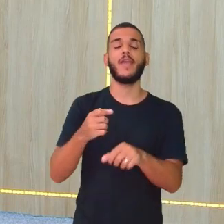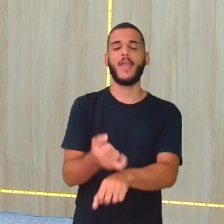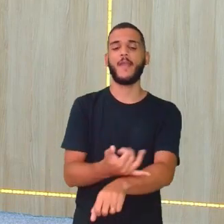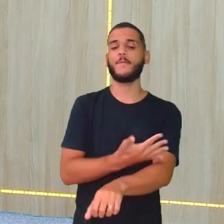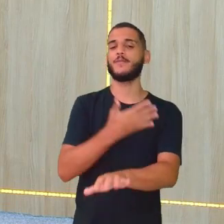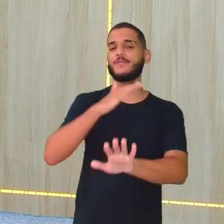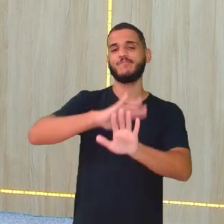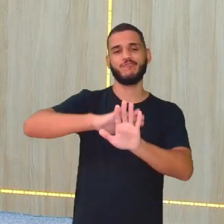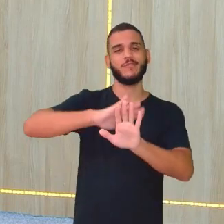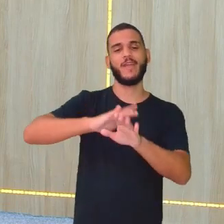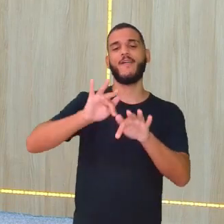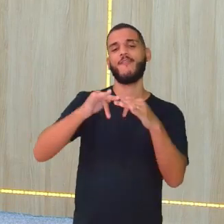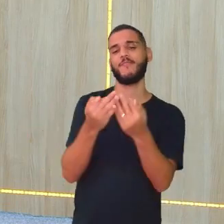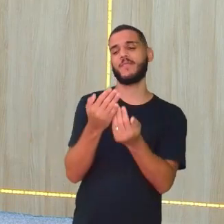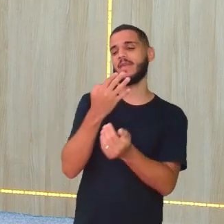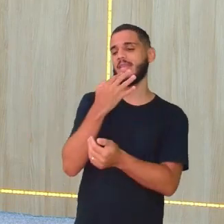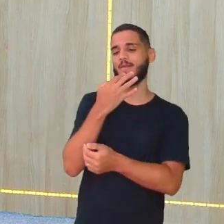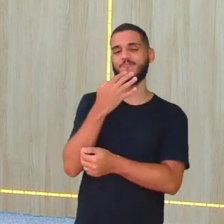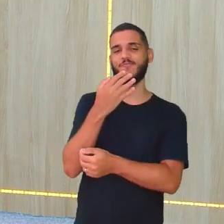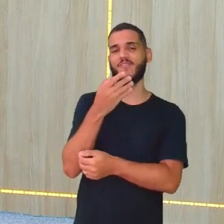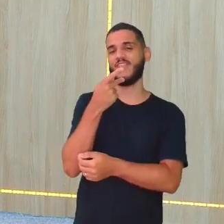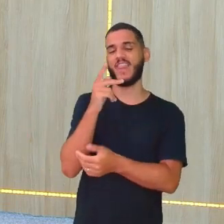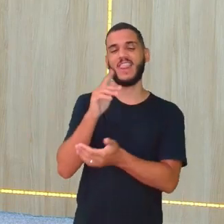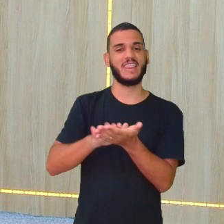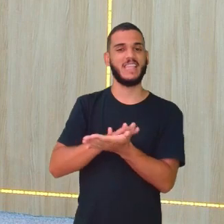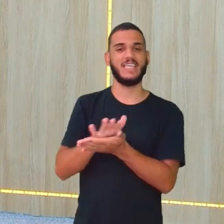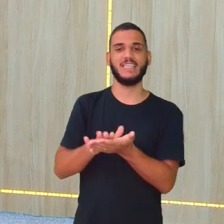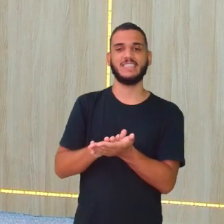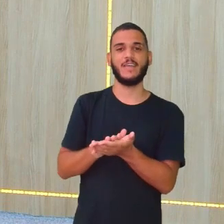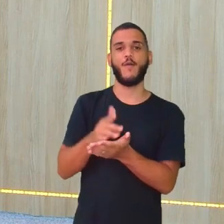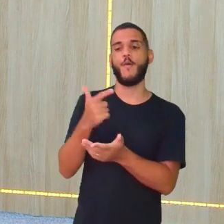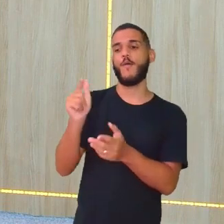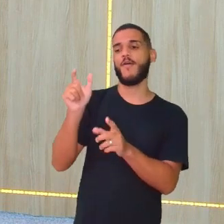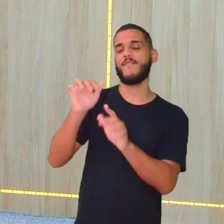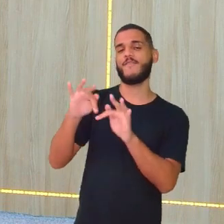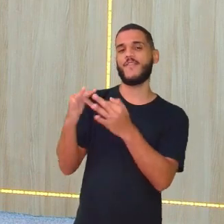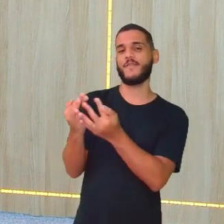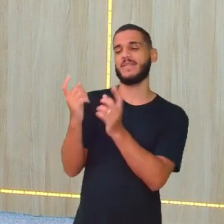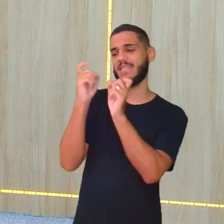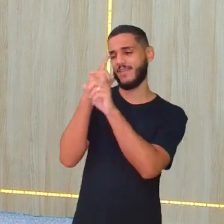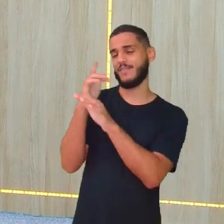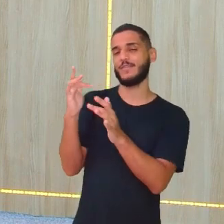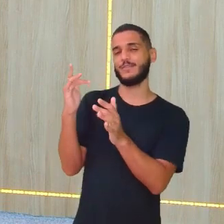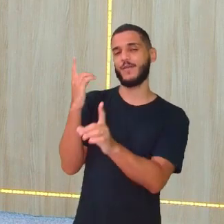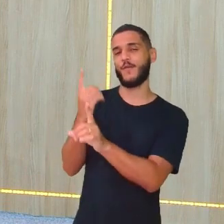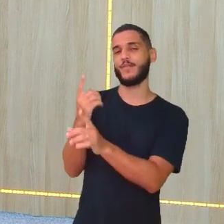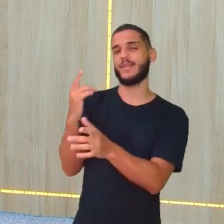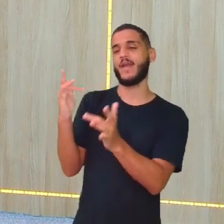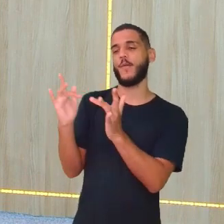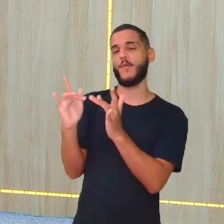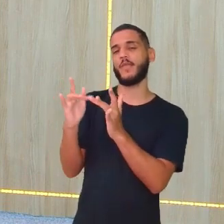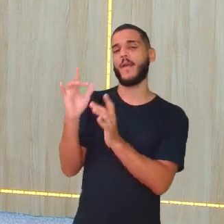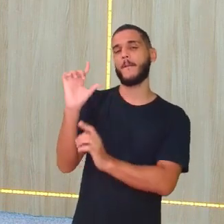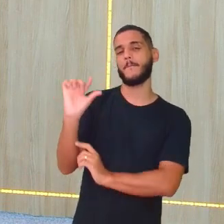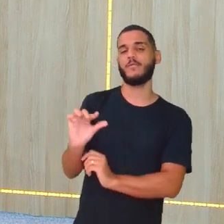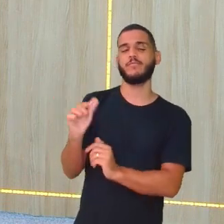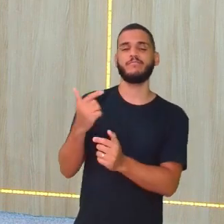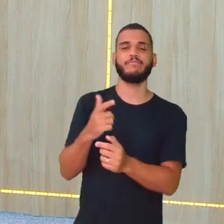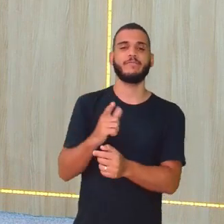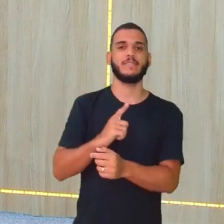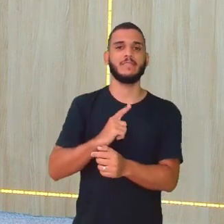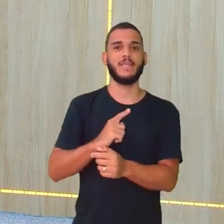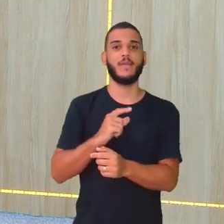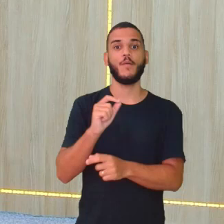não queria falar sobre, uma outra família que foi difícil encontrar porque tinha pouco contato. E aí eu consegui unir esses três, inclusive é o